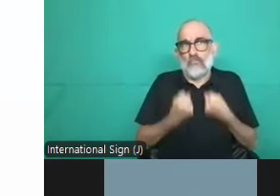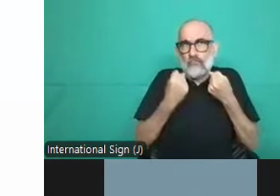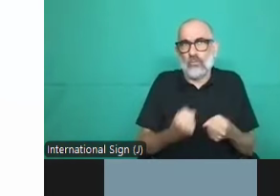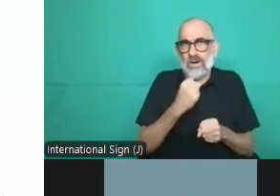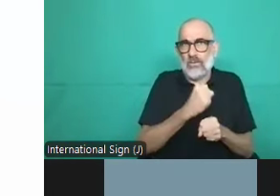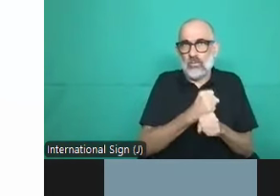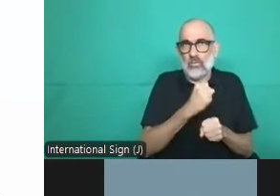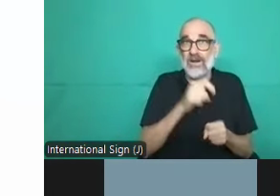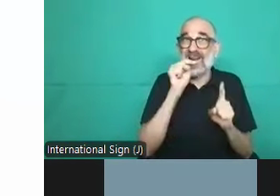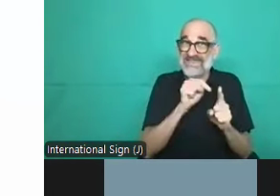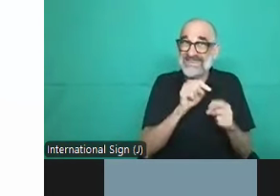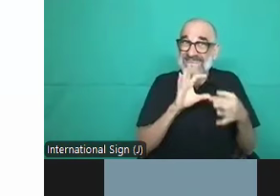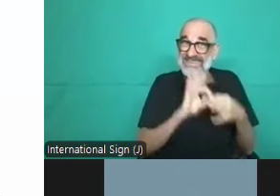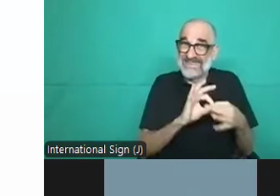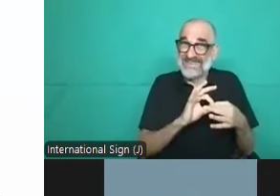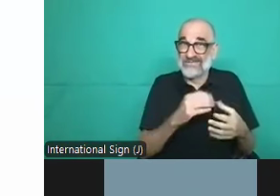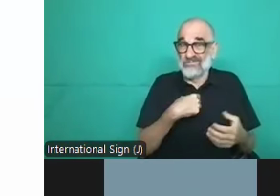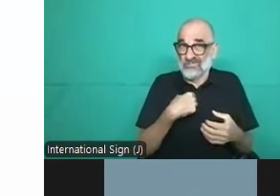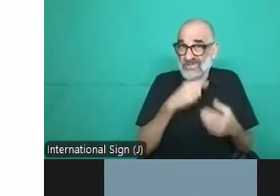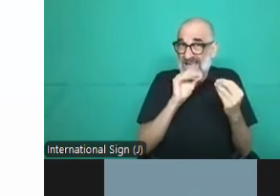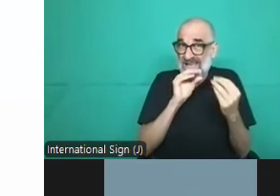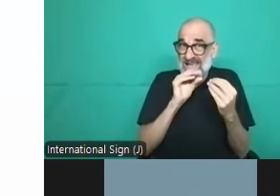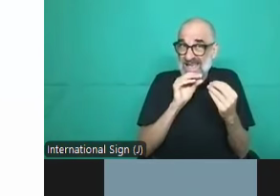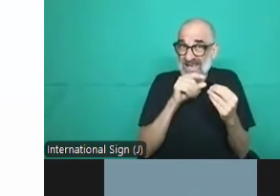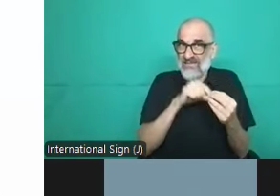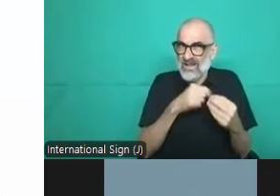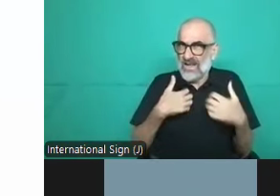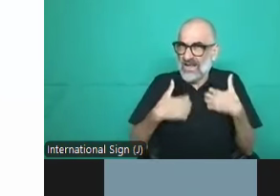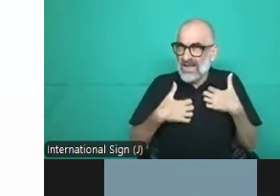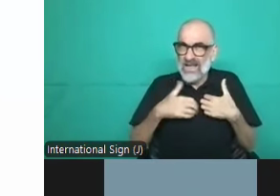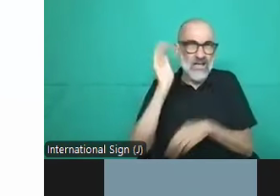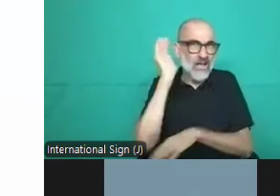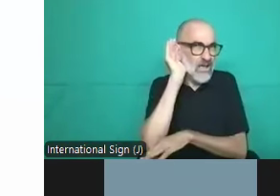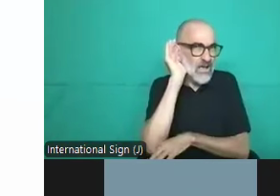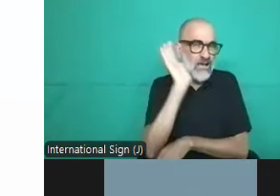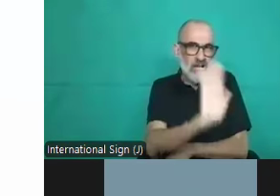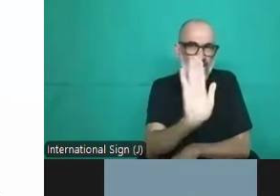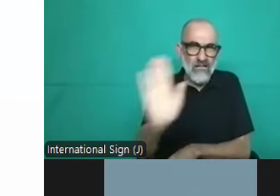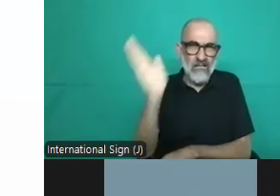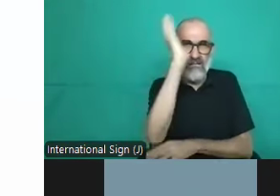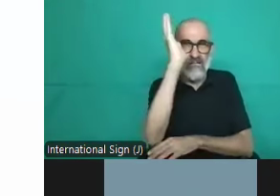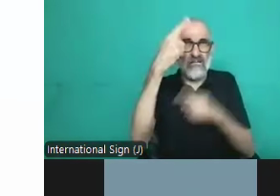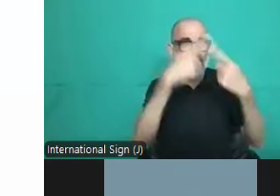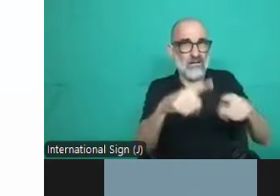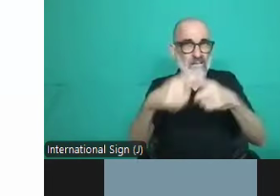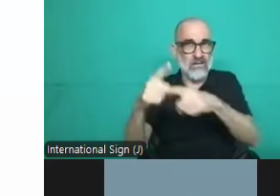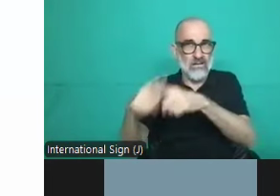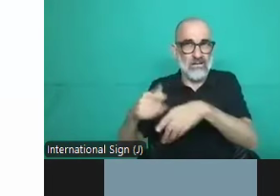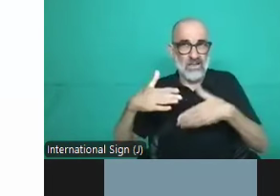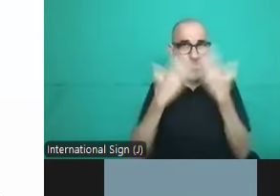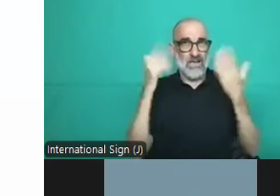interessante hoy ouvir desde la perspectiva del paciente, as especialmente, que es apresentações da importante, perspectiva do pero también tenemos paciente, que que é muito entender la importante, mas situación também de temos que crisis entender